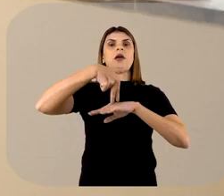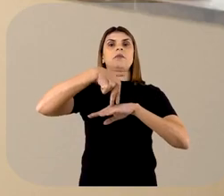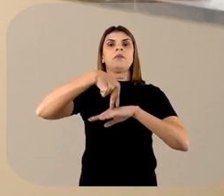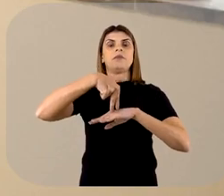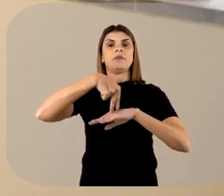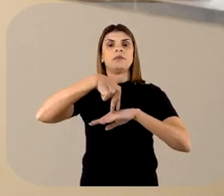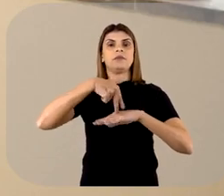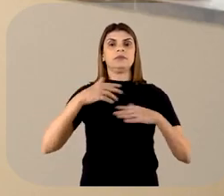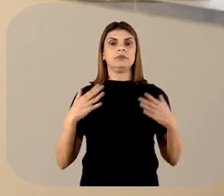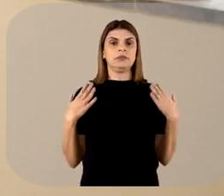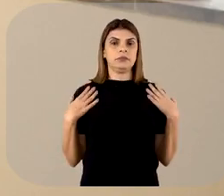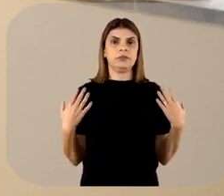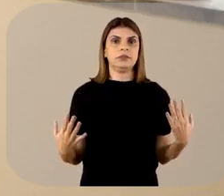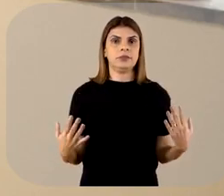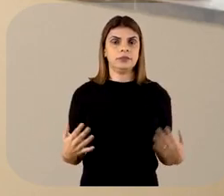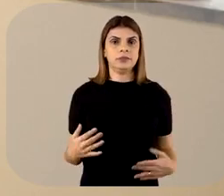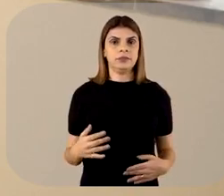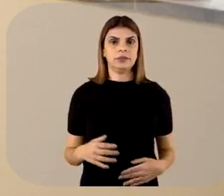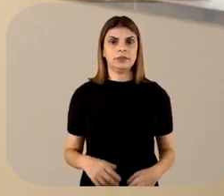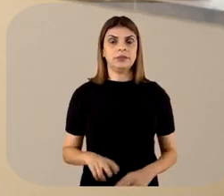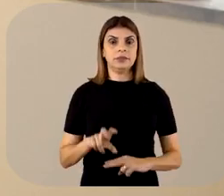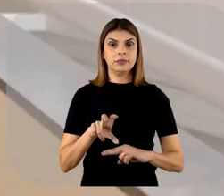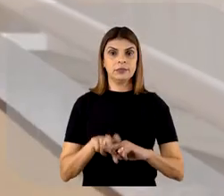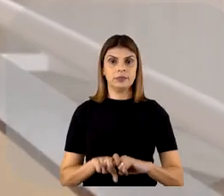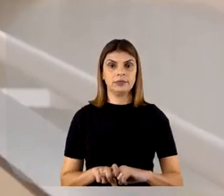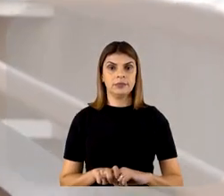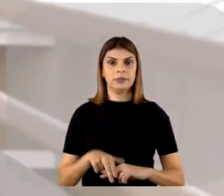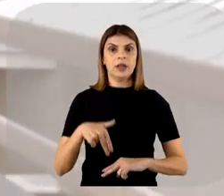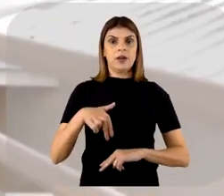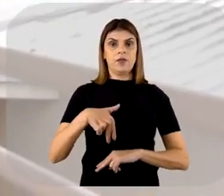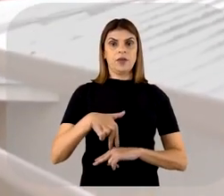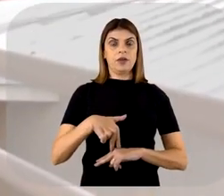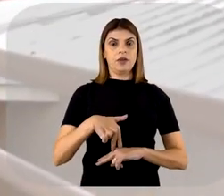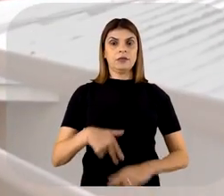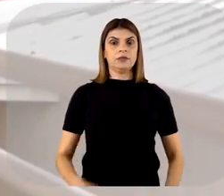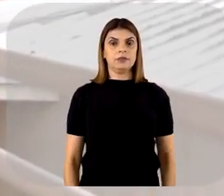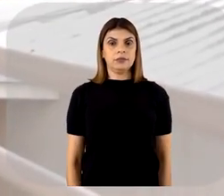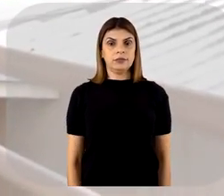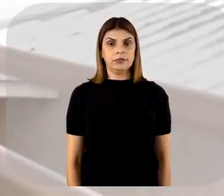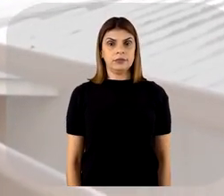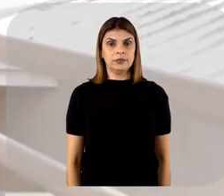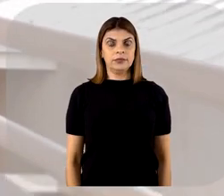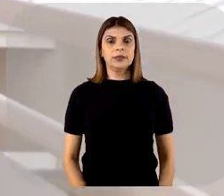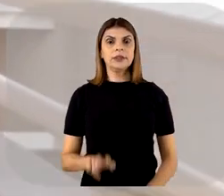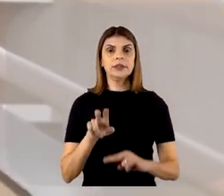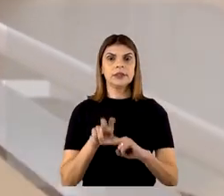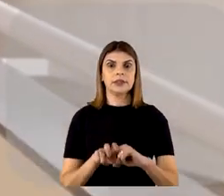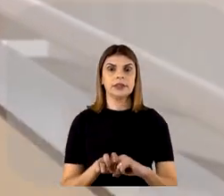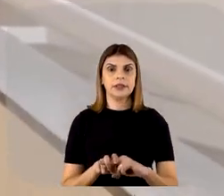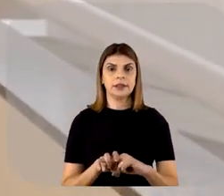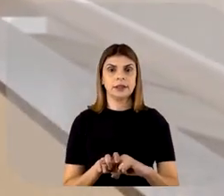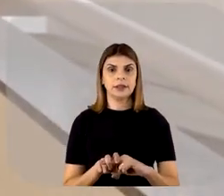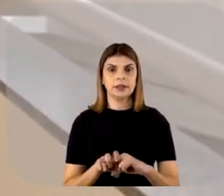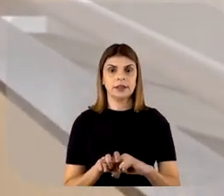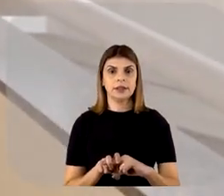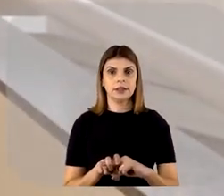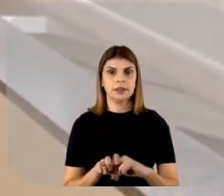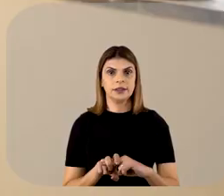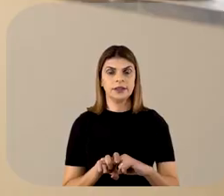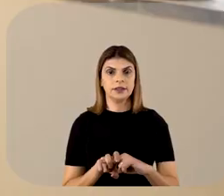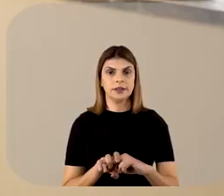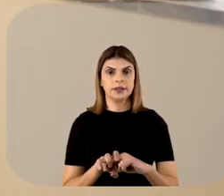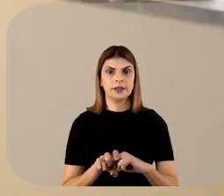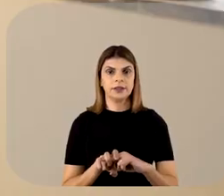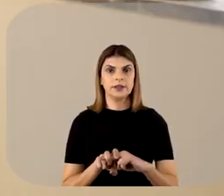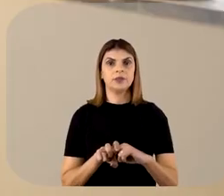para frente, o tronco para frente e levantar. Levanta, fica em pezinho e depois novamente